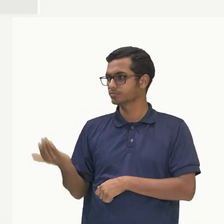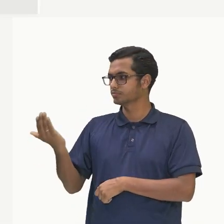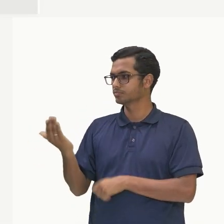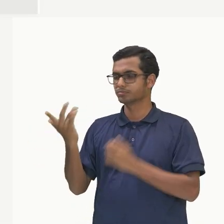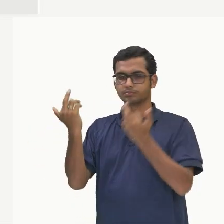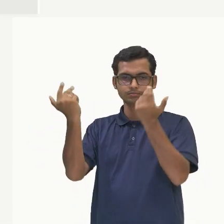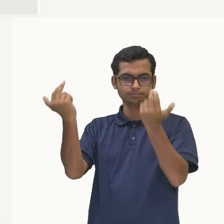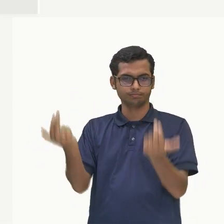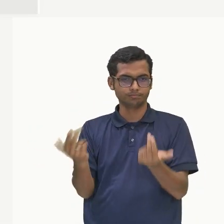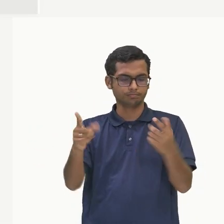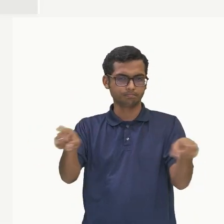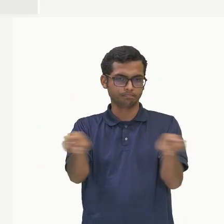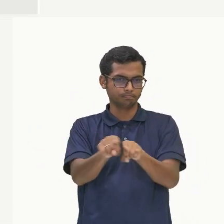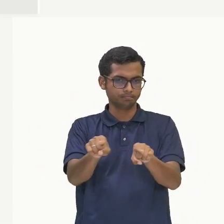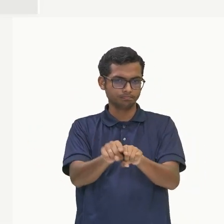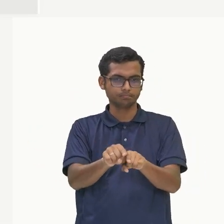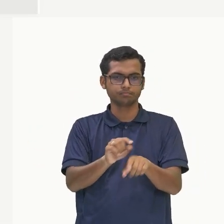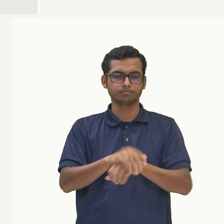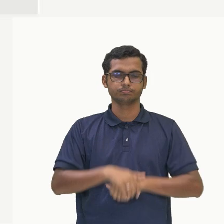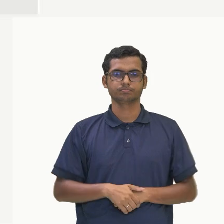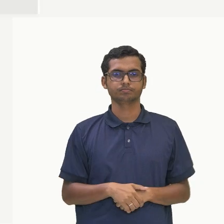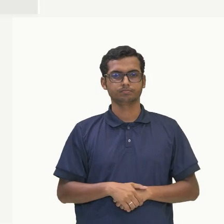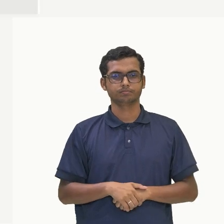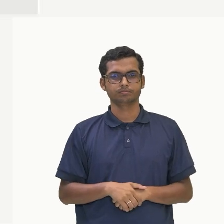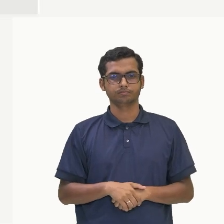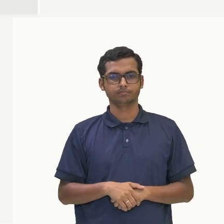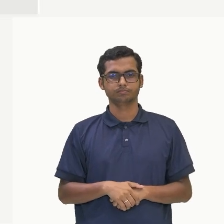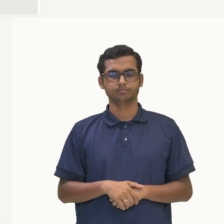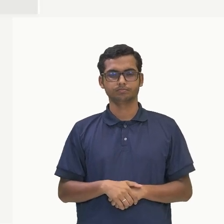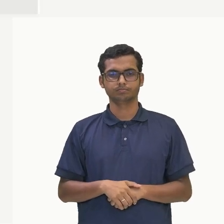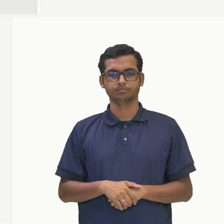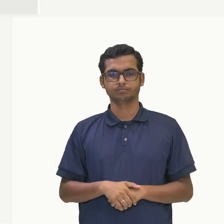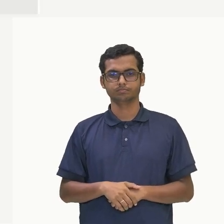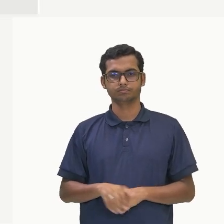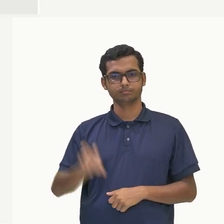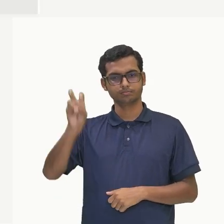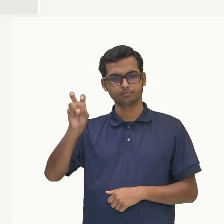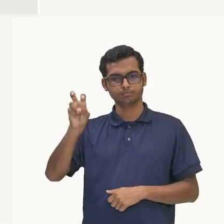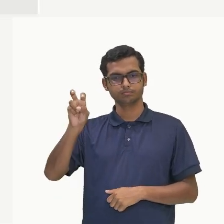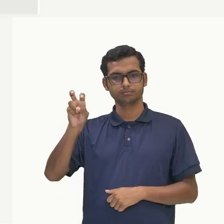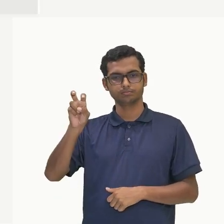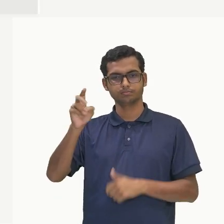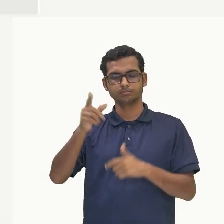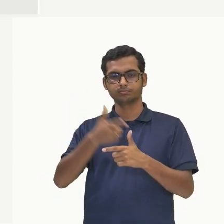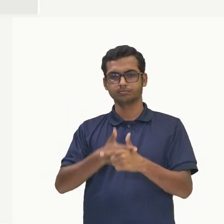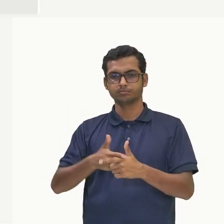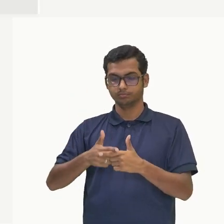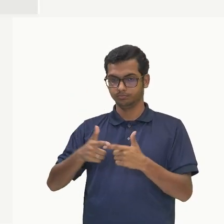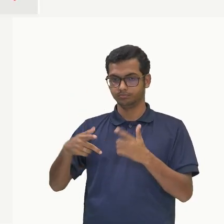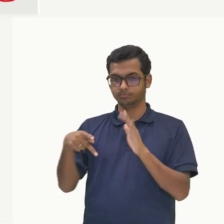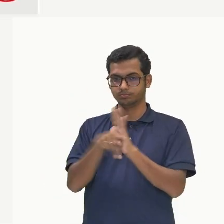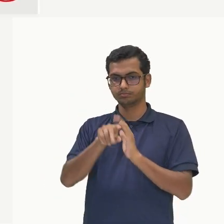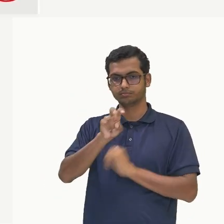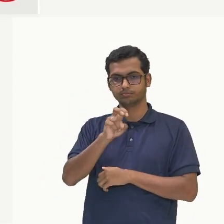outros seriam a divisão de 5, tá?